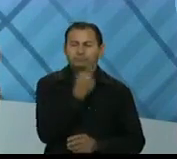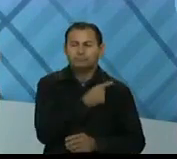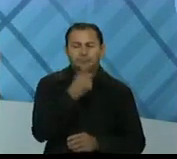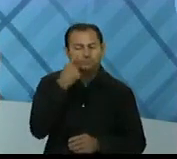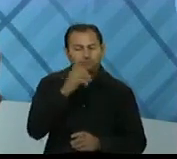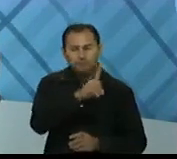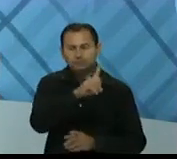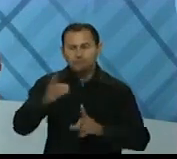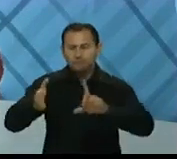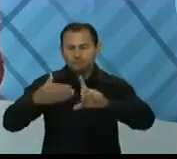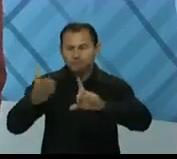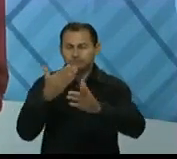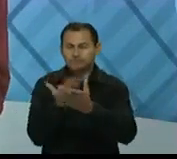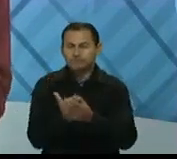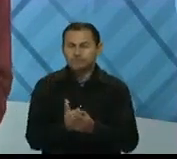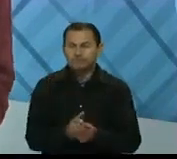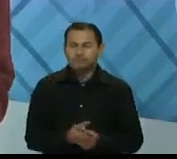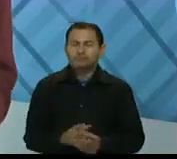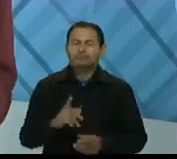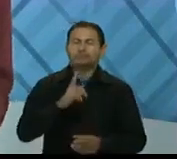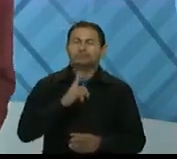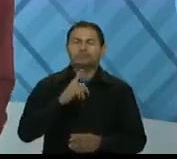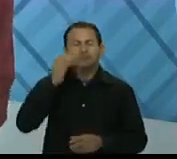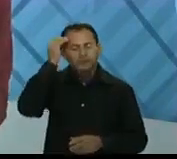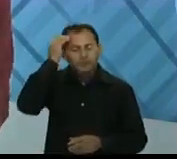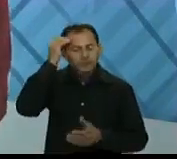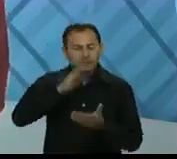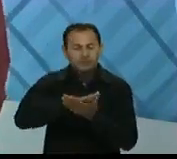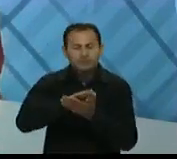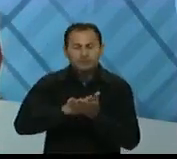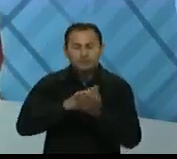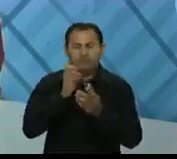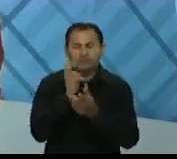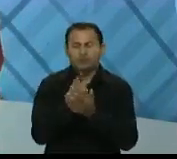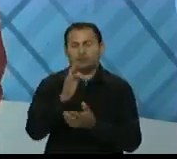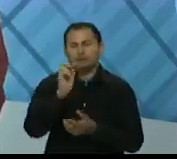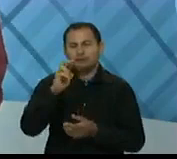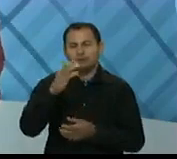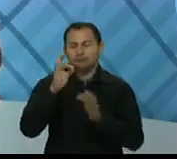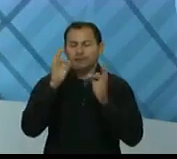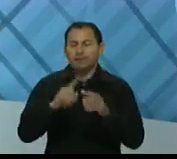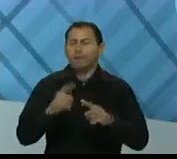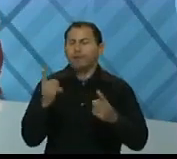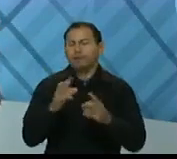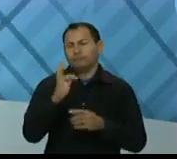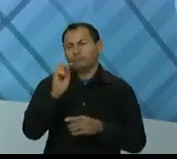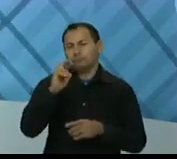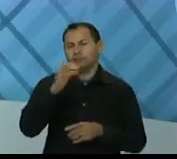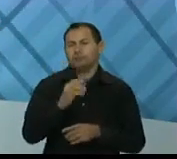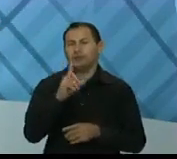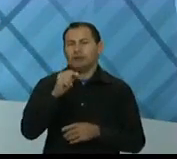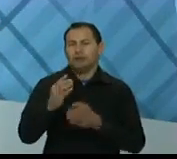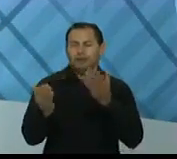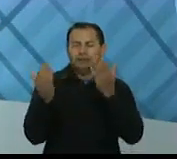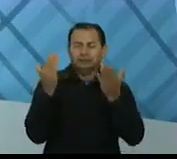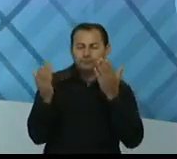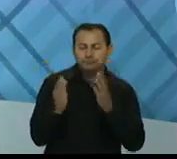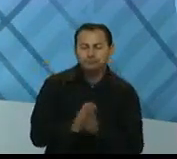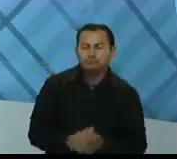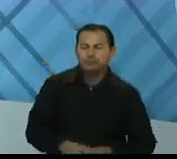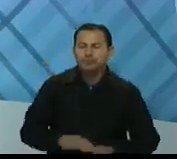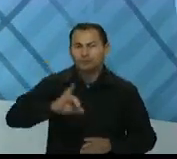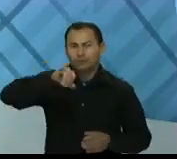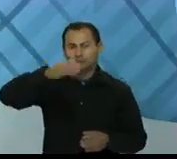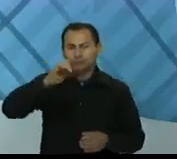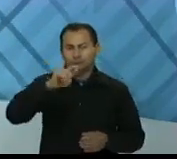longo da nossa aula isso. Então, pense sempre, nem sempre uma relação é uma função, certo? Mas uma função é uma relação. Então, o